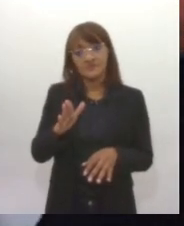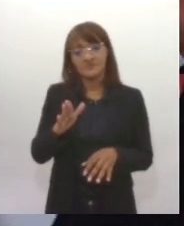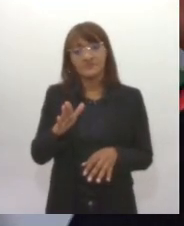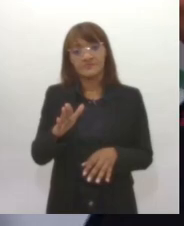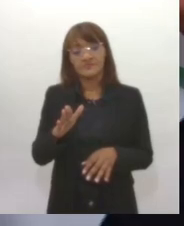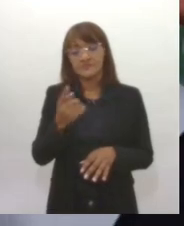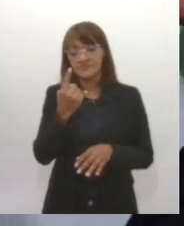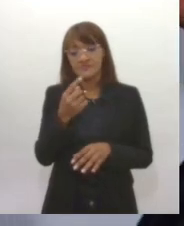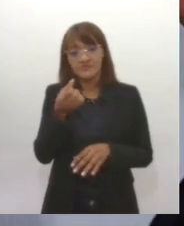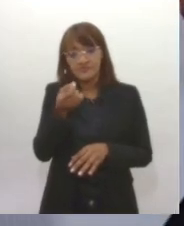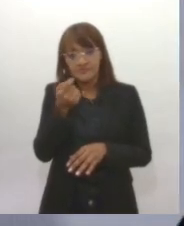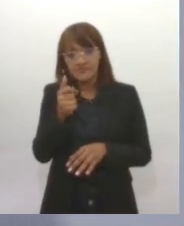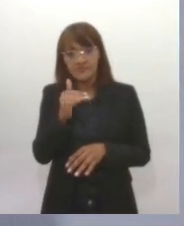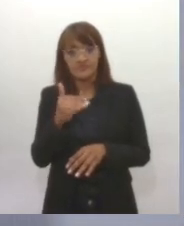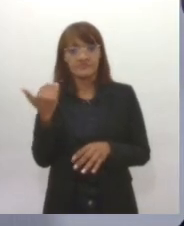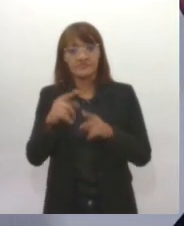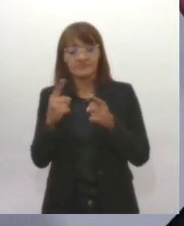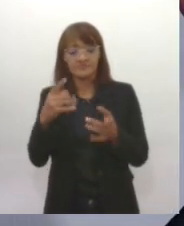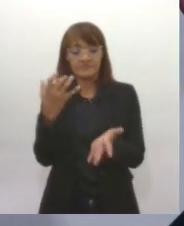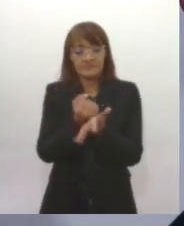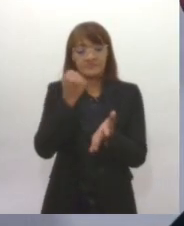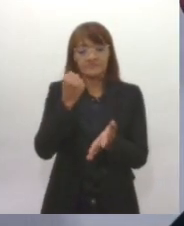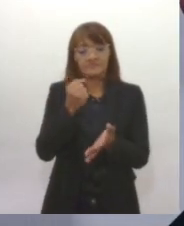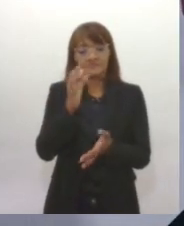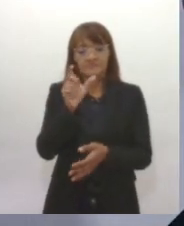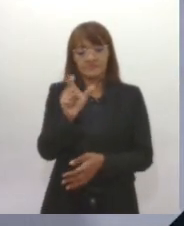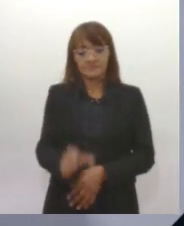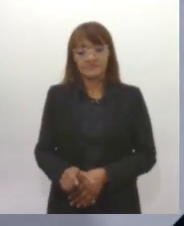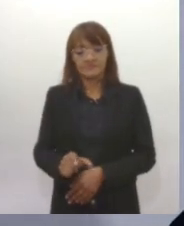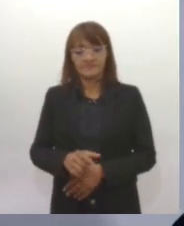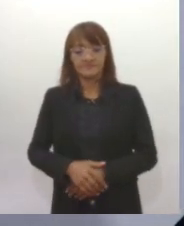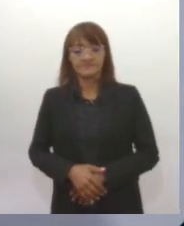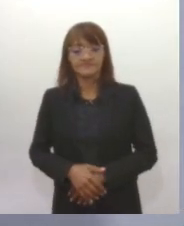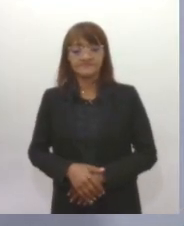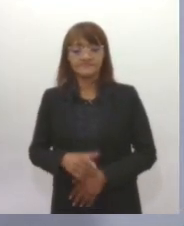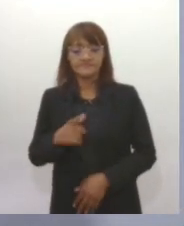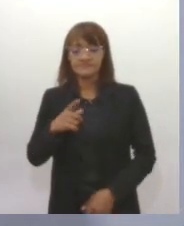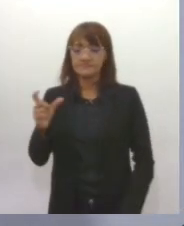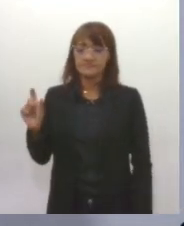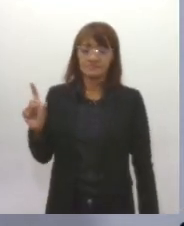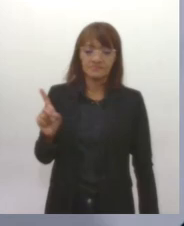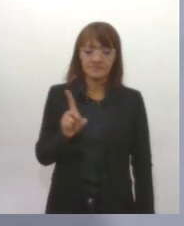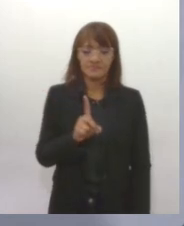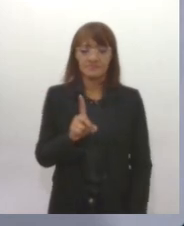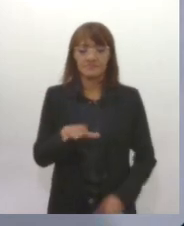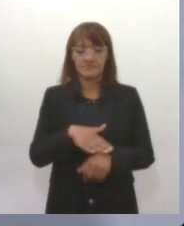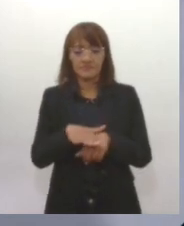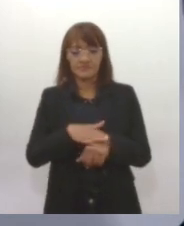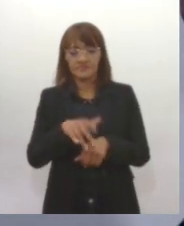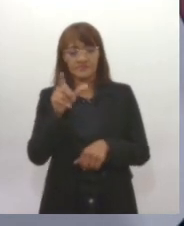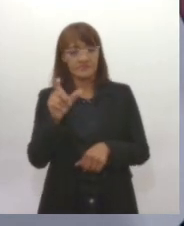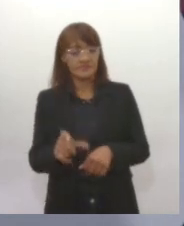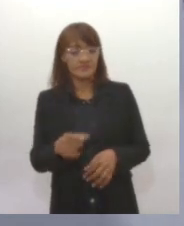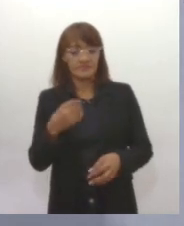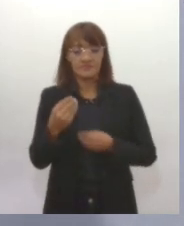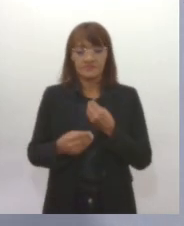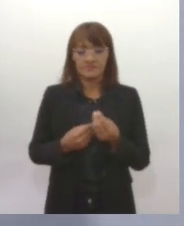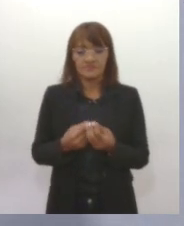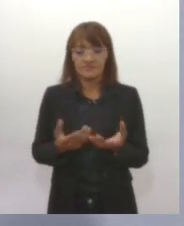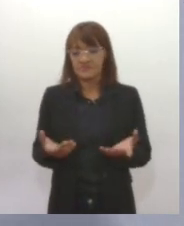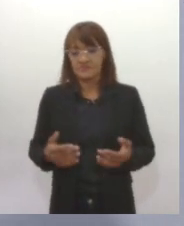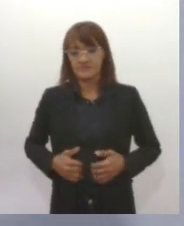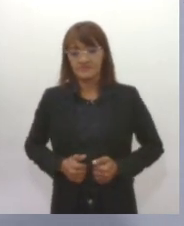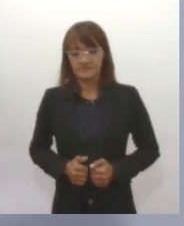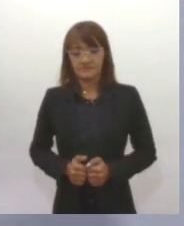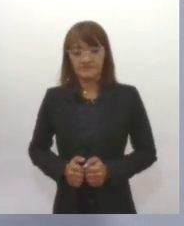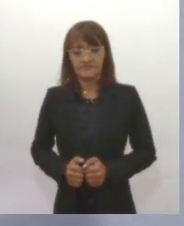momento ruim, de dificuldade, ia passando o cidadão, conversou, ele mudou de ideia, outro puxou. Já aí, em menos de 20 dias,